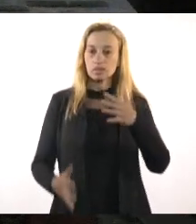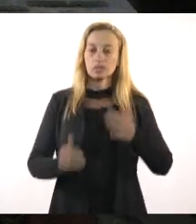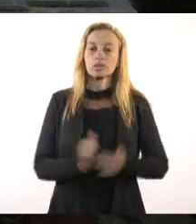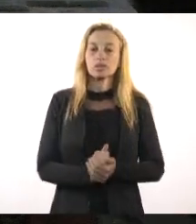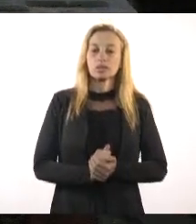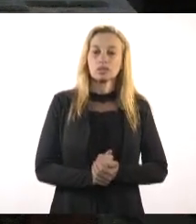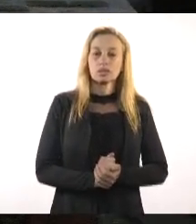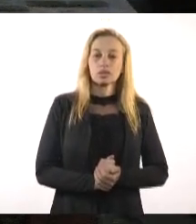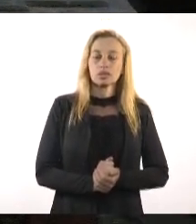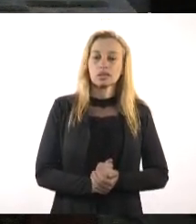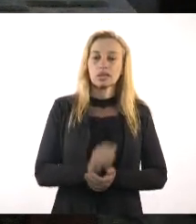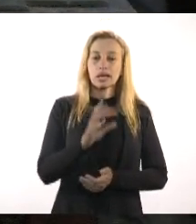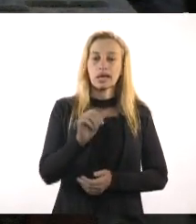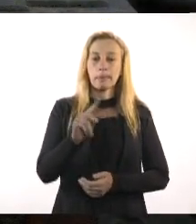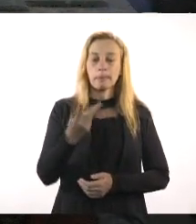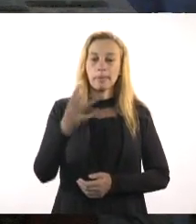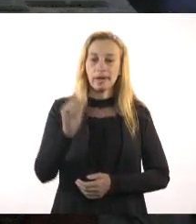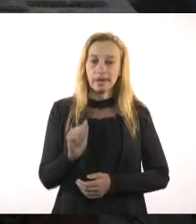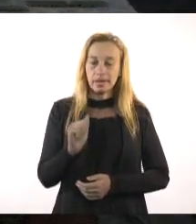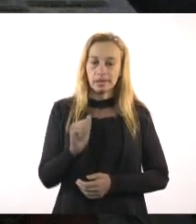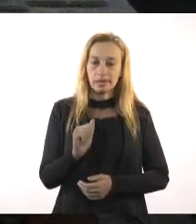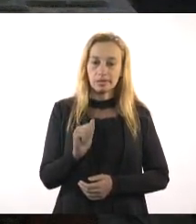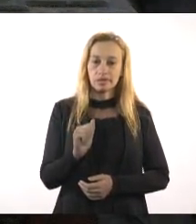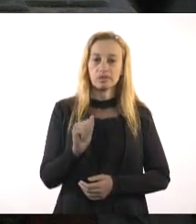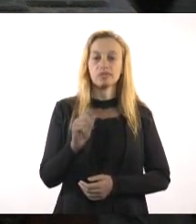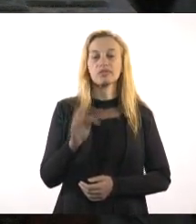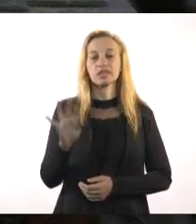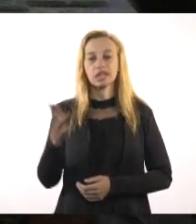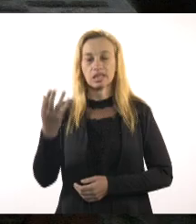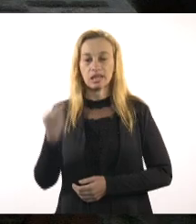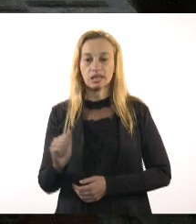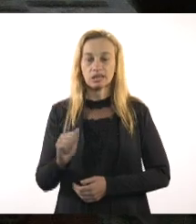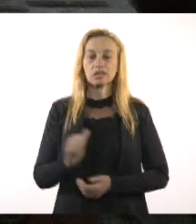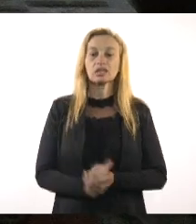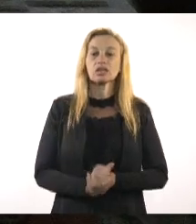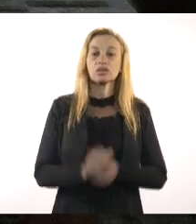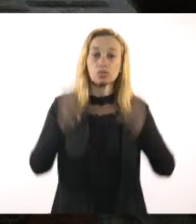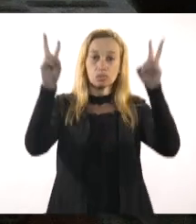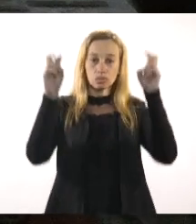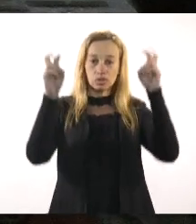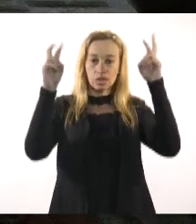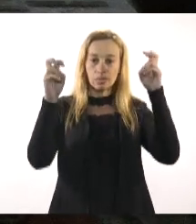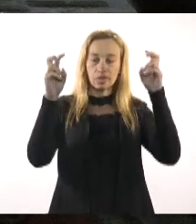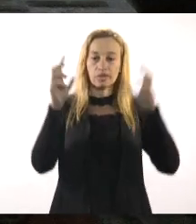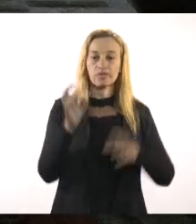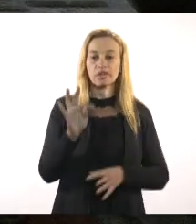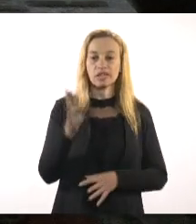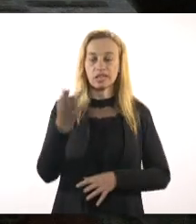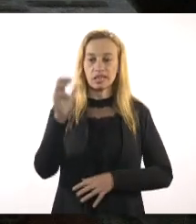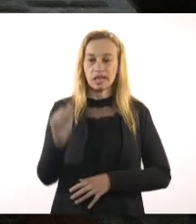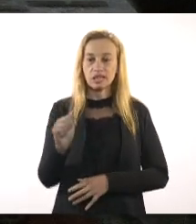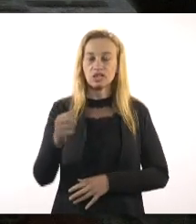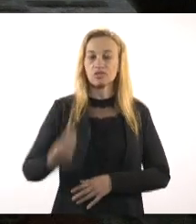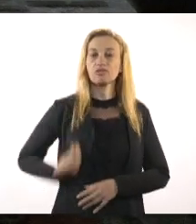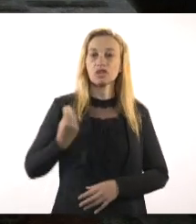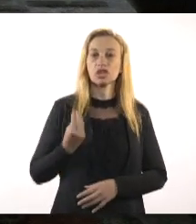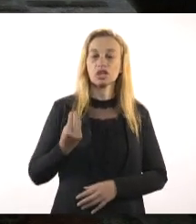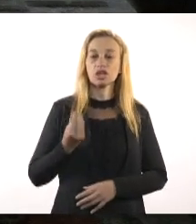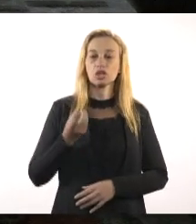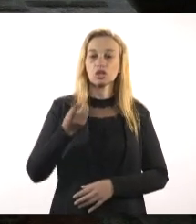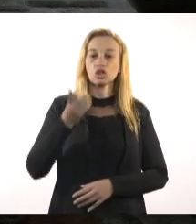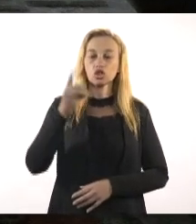da campanha da Fraternidade 2020, que tem como tema Fraternidade, Vida, Dom e Compromisso, e o